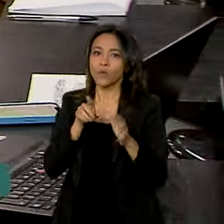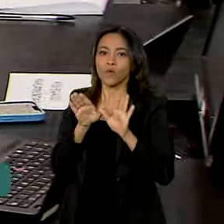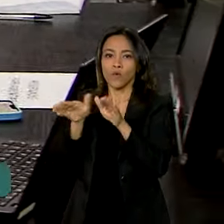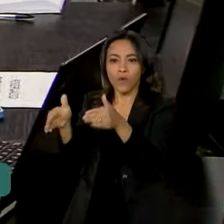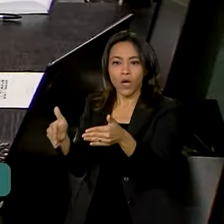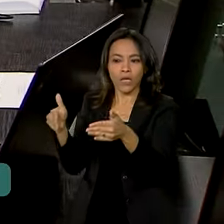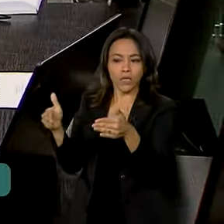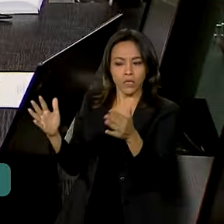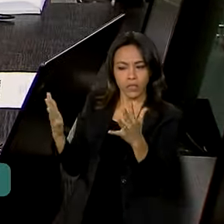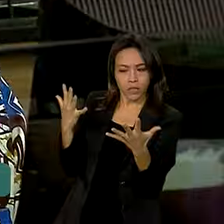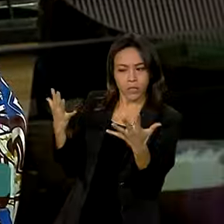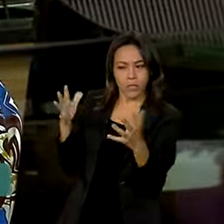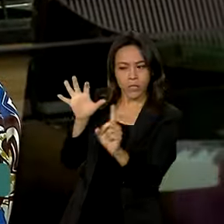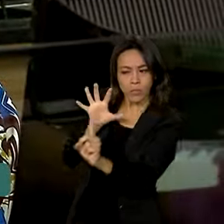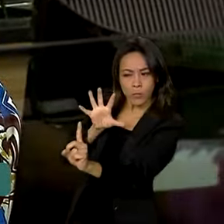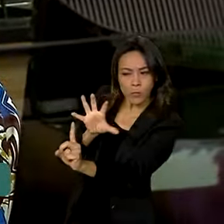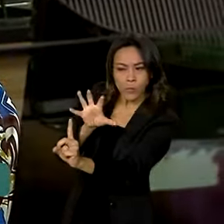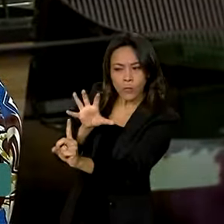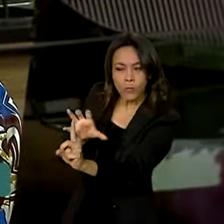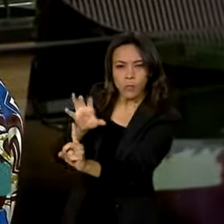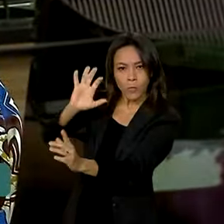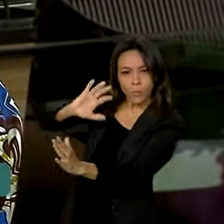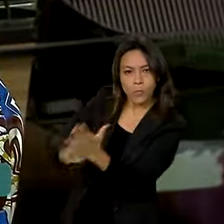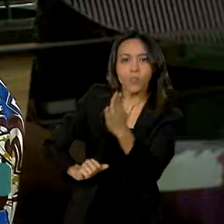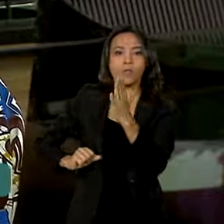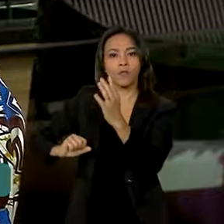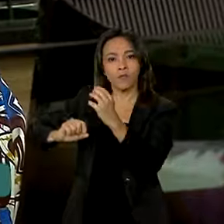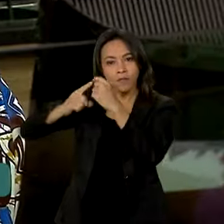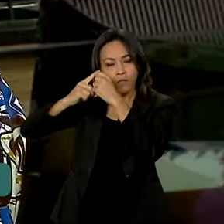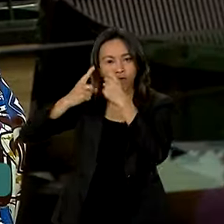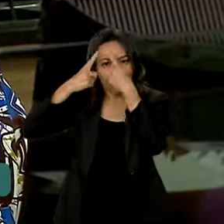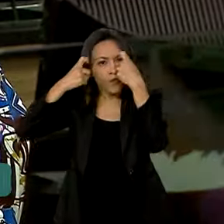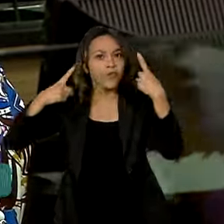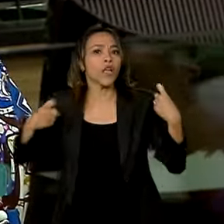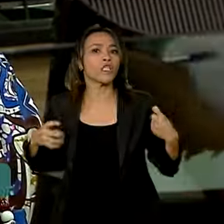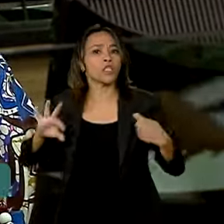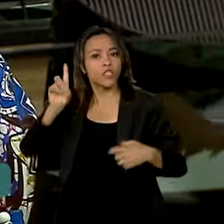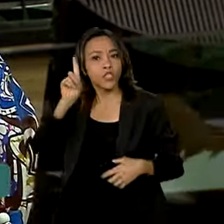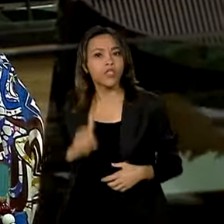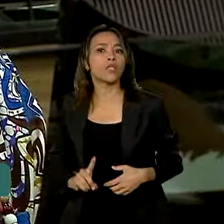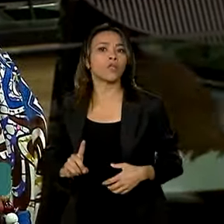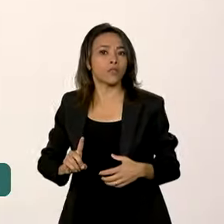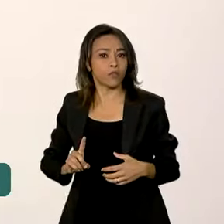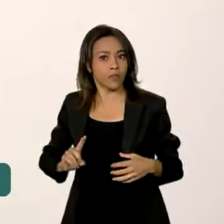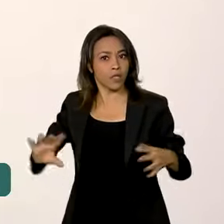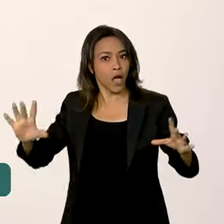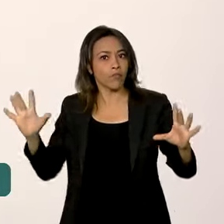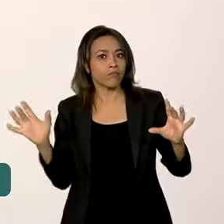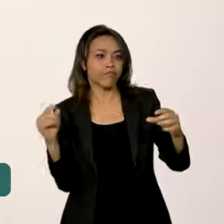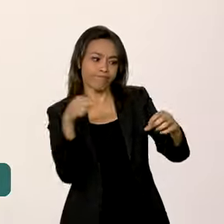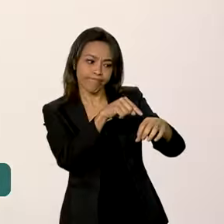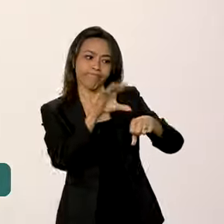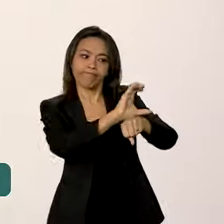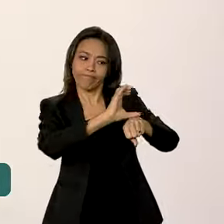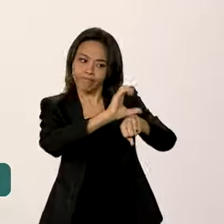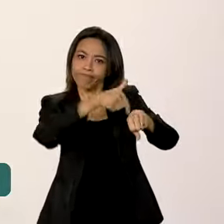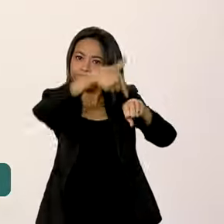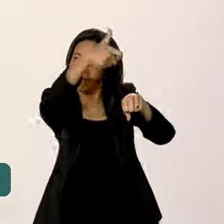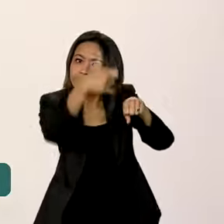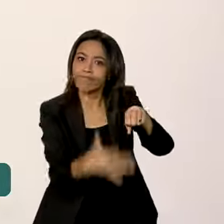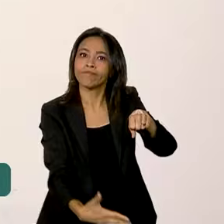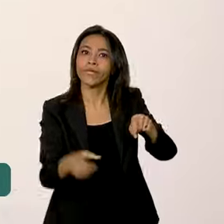situações de ameaça à violação de direitos previstos na Constituição Federal e em tratados e